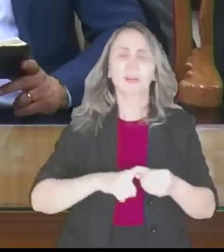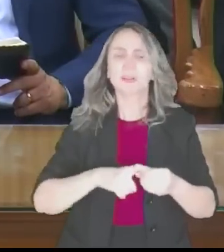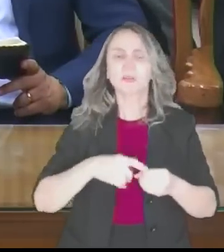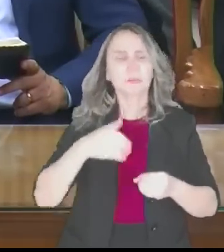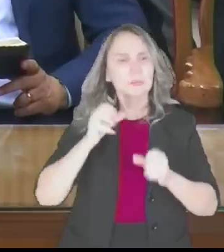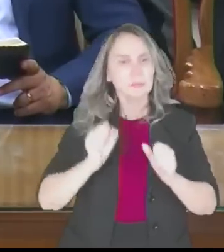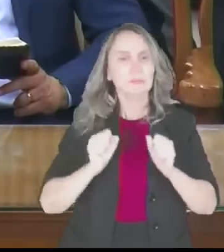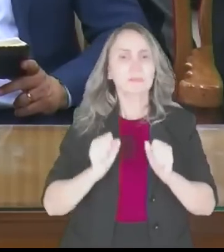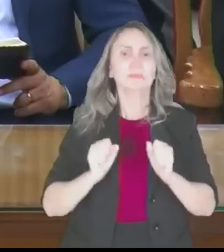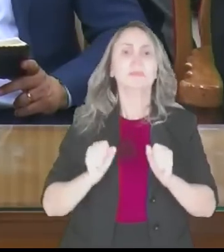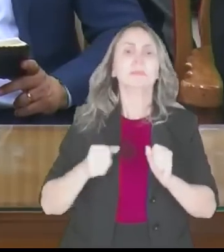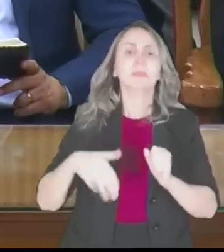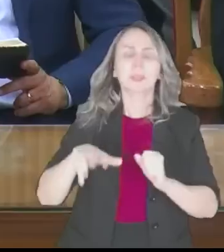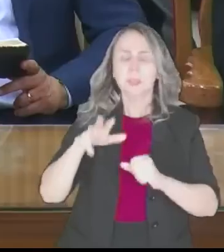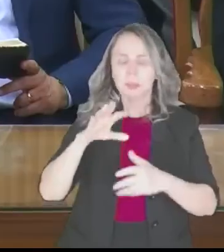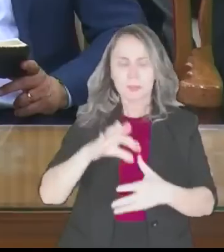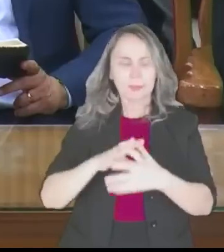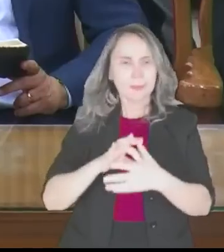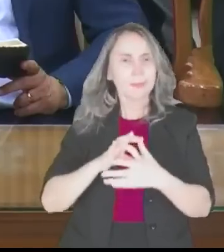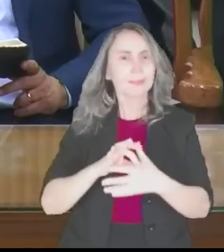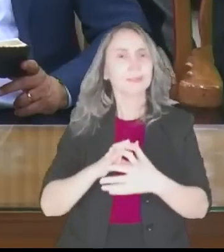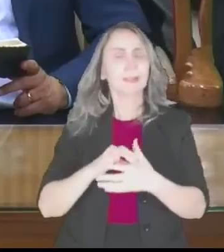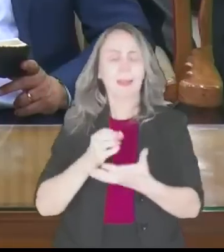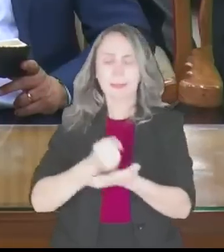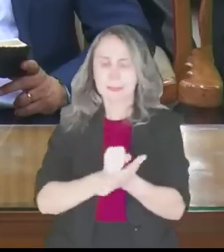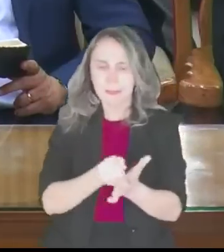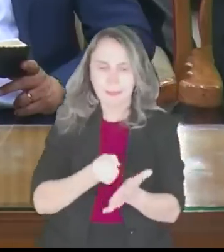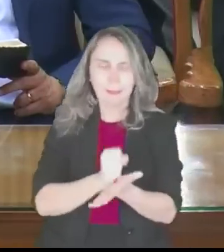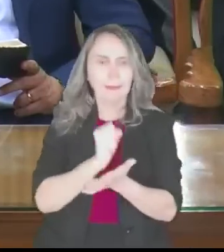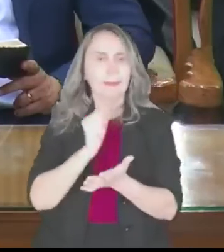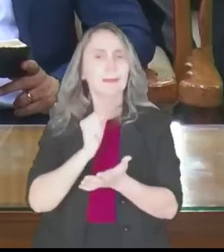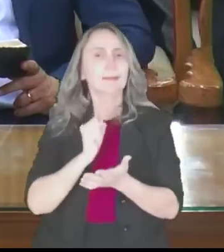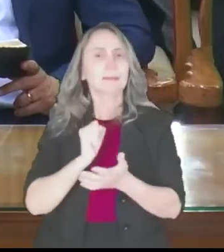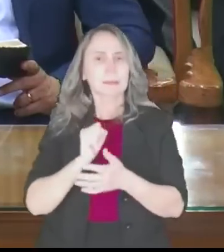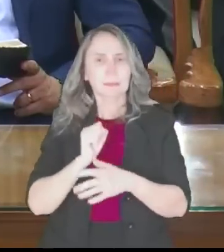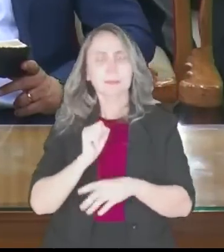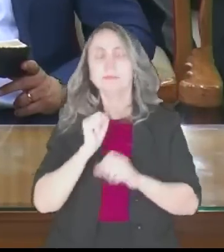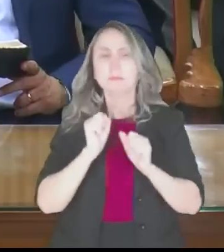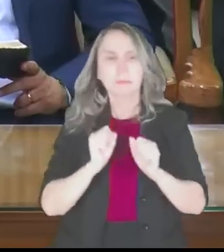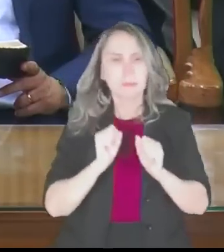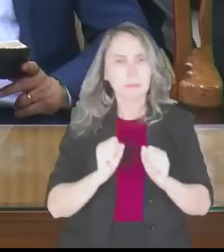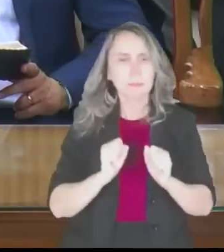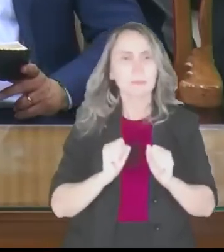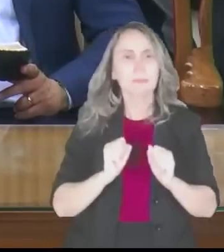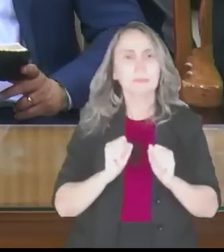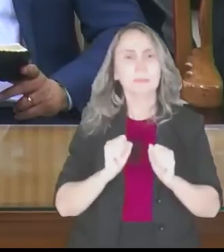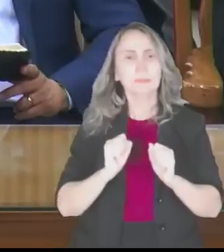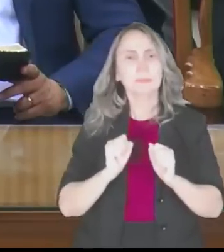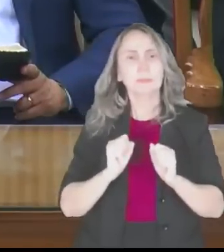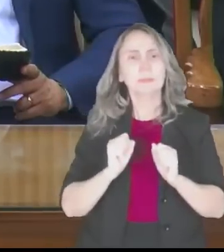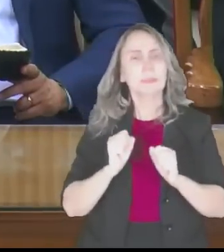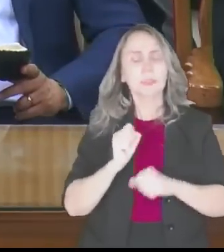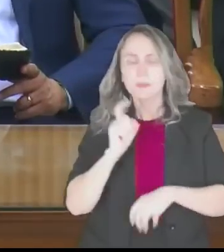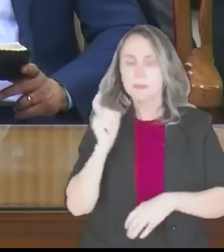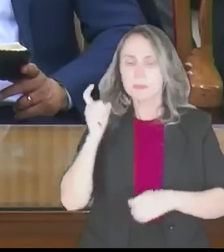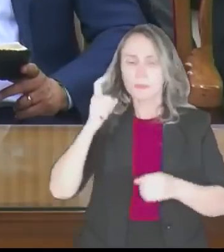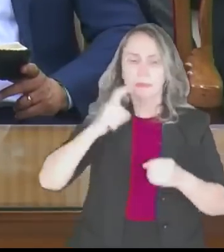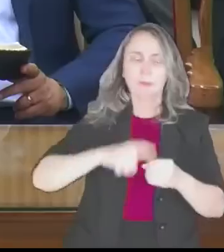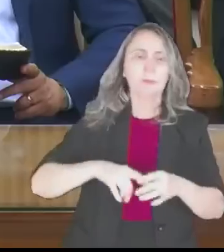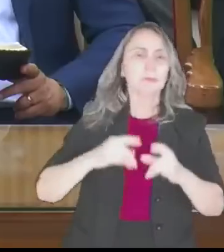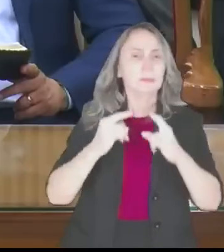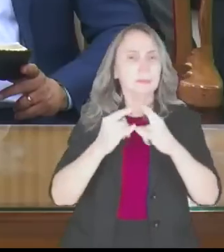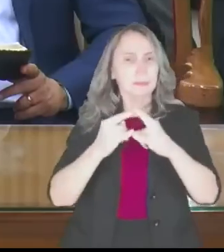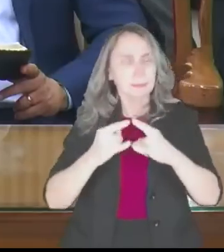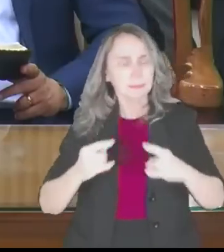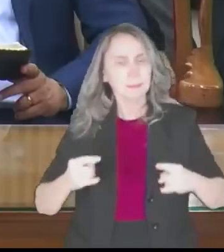das carnes, vão atrás de quem mais me ajude, pepino. Olha, Moisés, diga a eles que eles podem ir para a tenda deles, eles podem